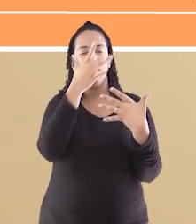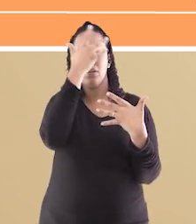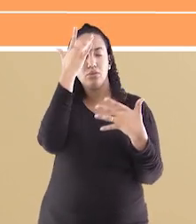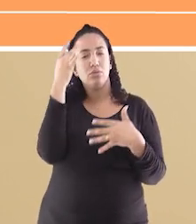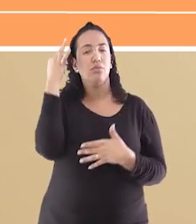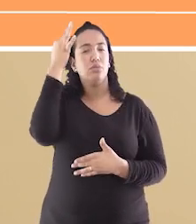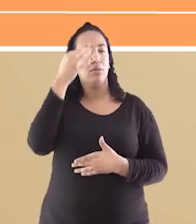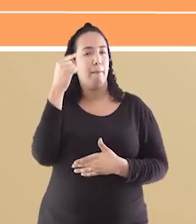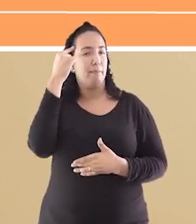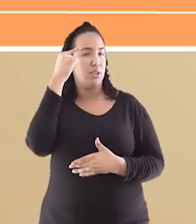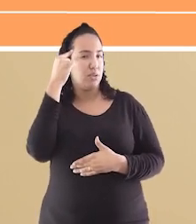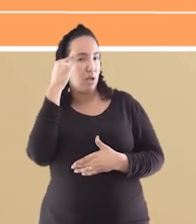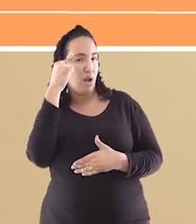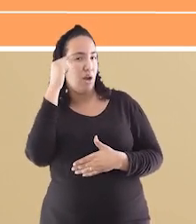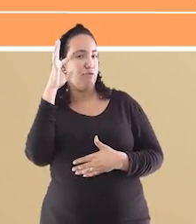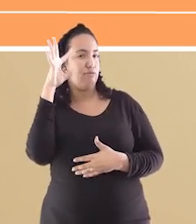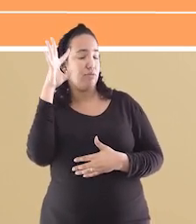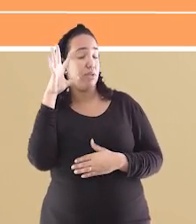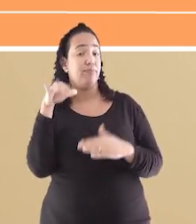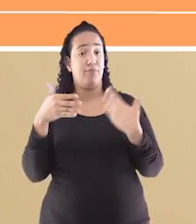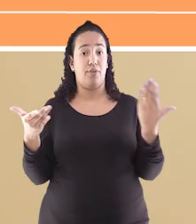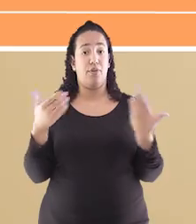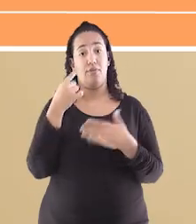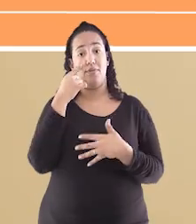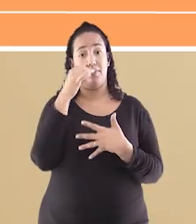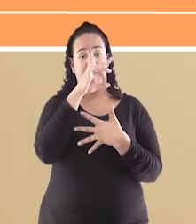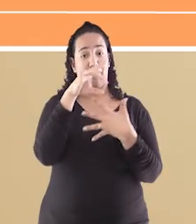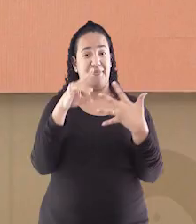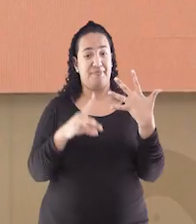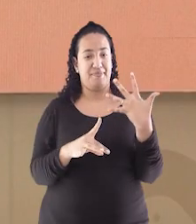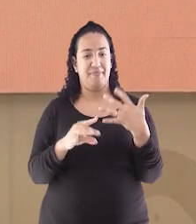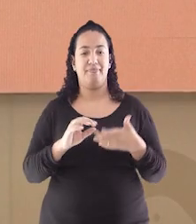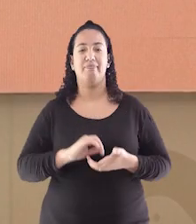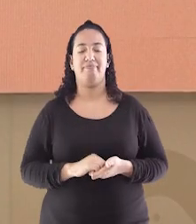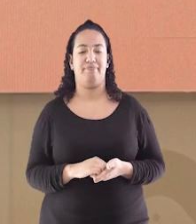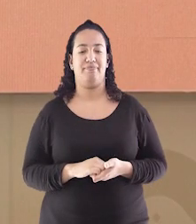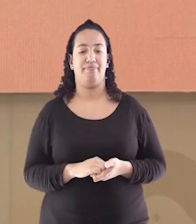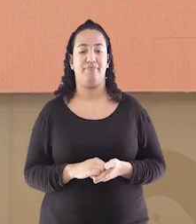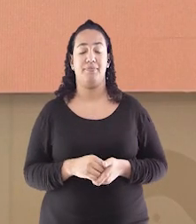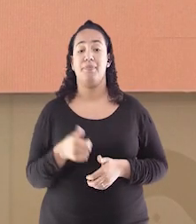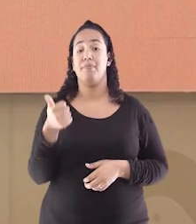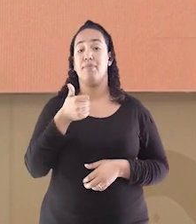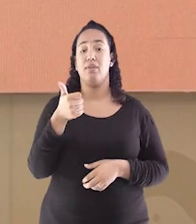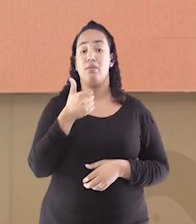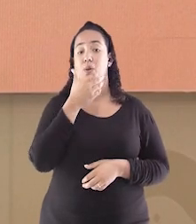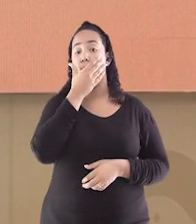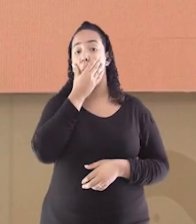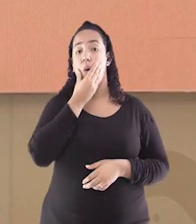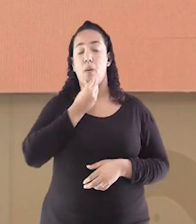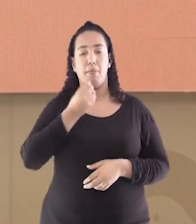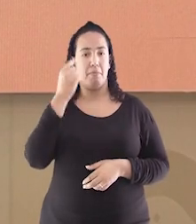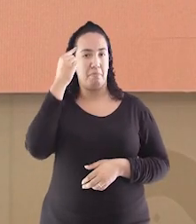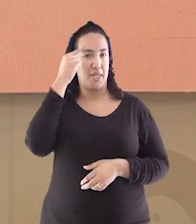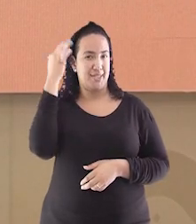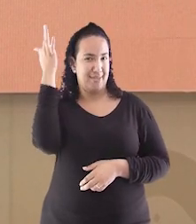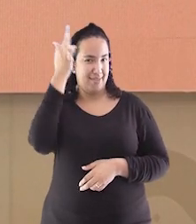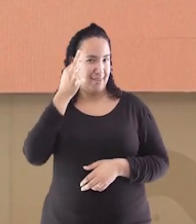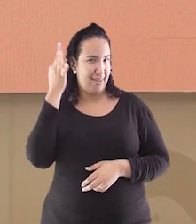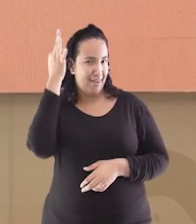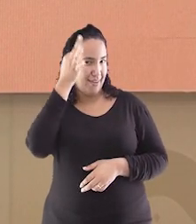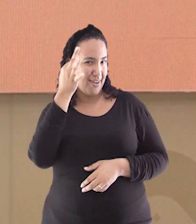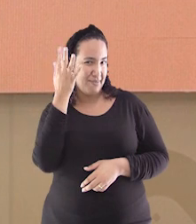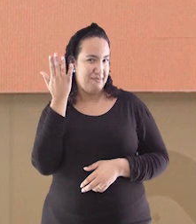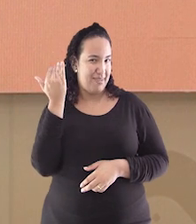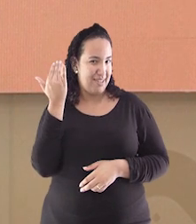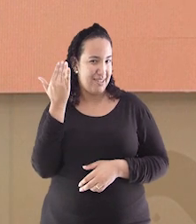filósofos, que tal darmos uma olhadinha nas ideias de algum deles? O primeiro pensador ou teórico, como costumava